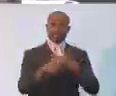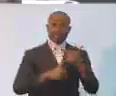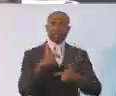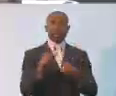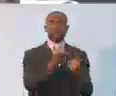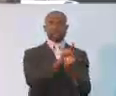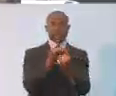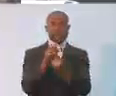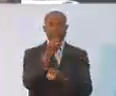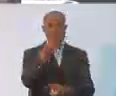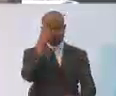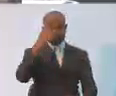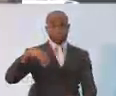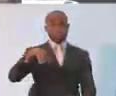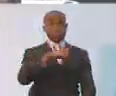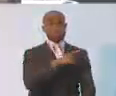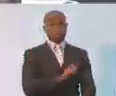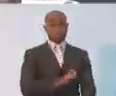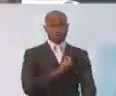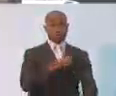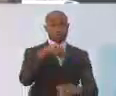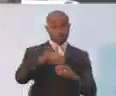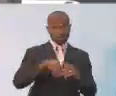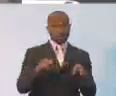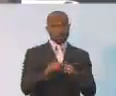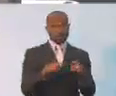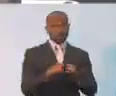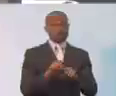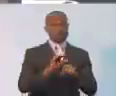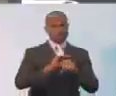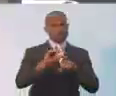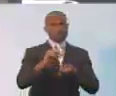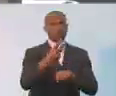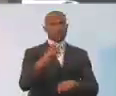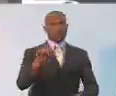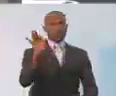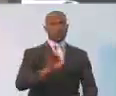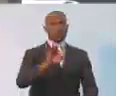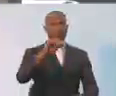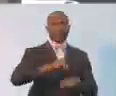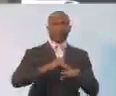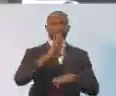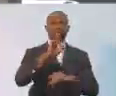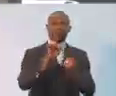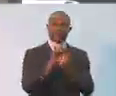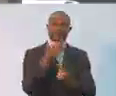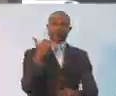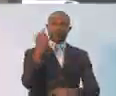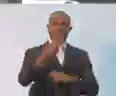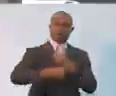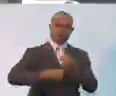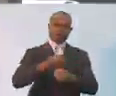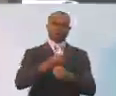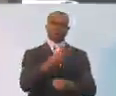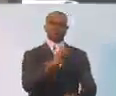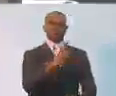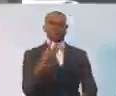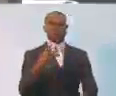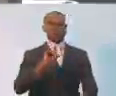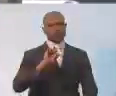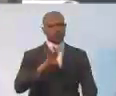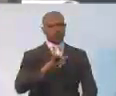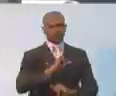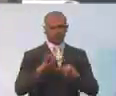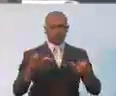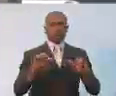atendeu bem os seus munícipes e com essa verba maior, 20% a mais, acho que atenderemos melhor o ano que vem. É isso que eu tenho para dizer e